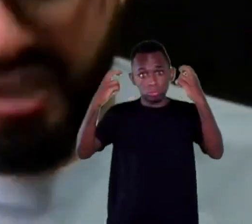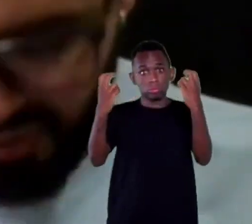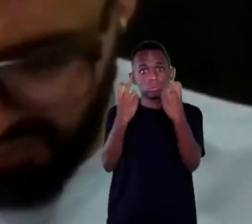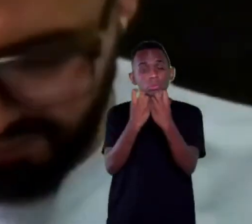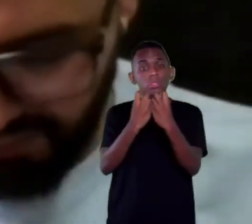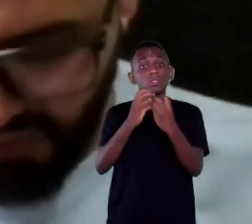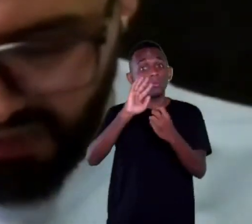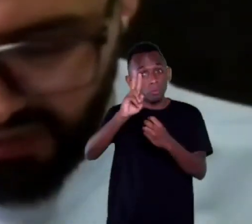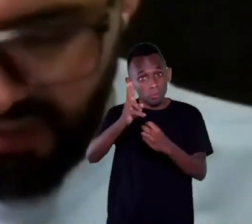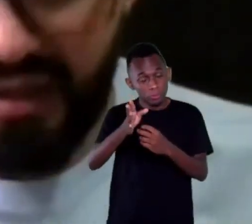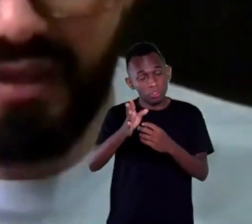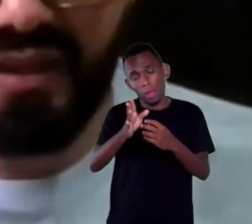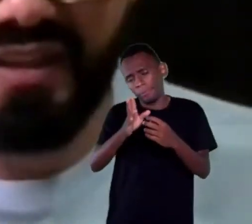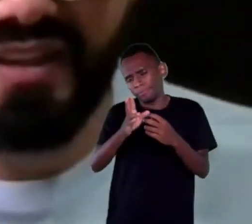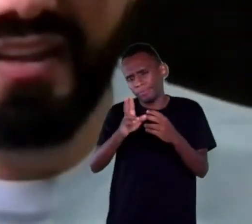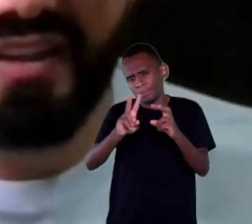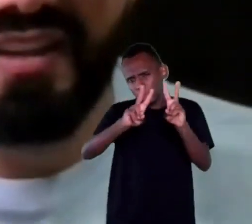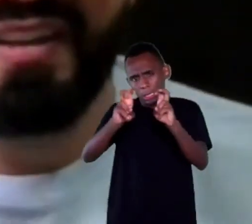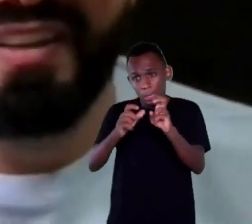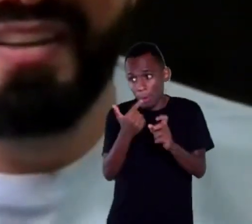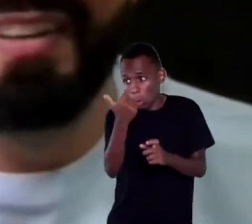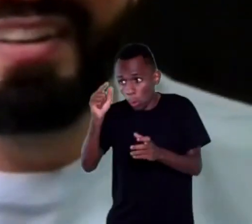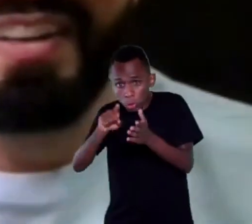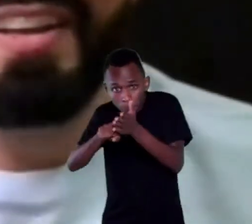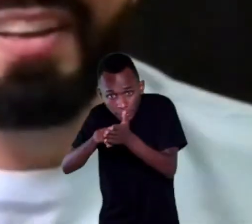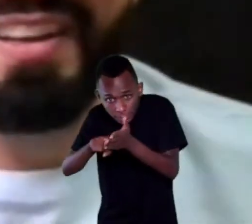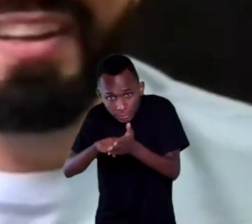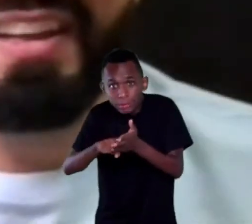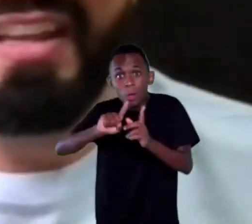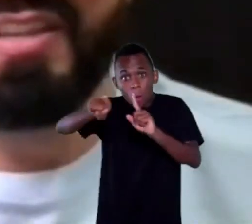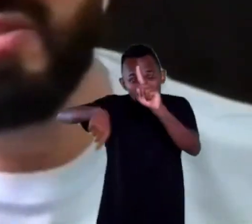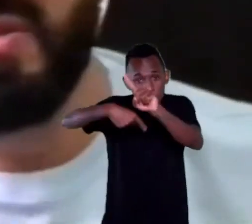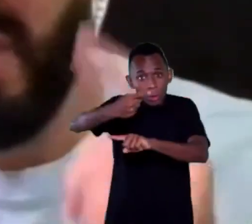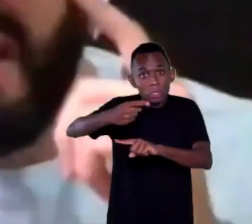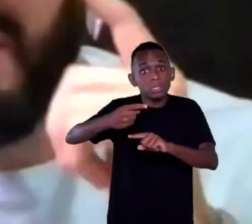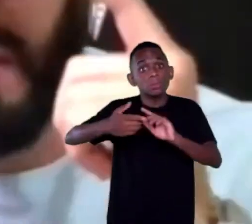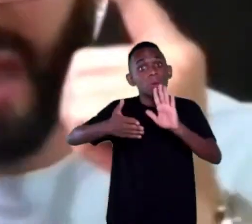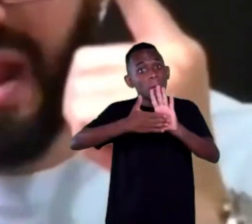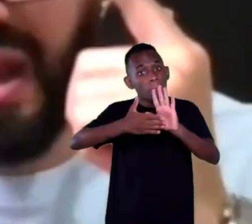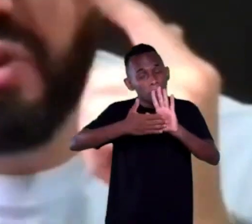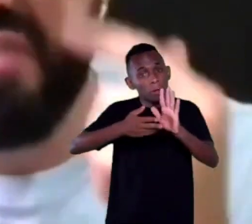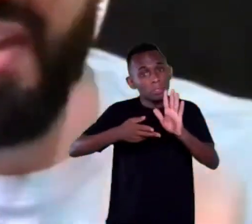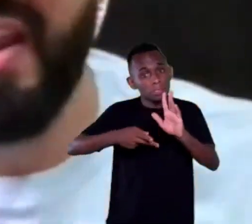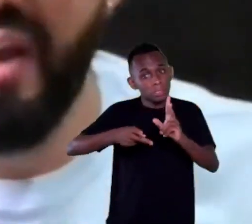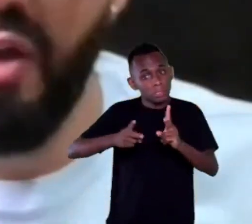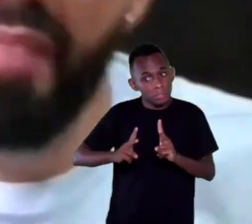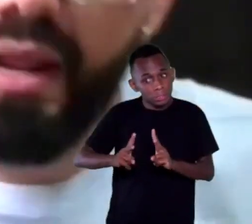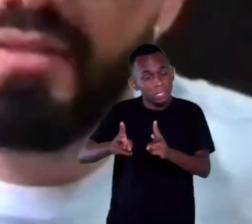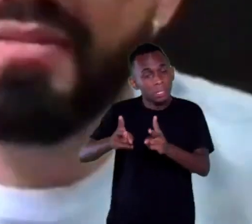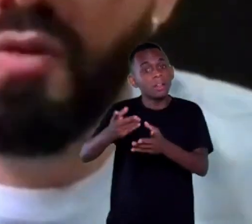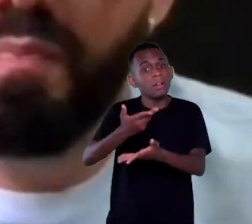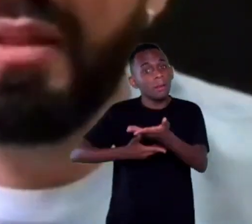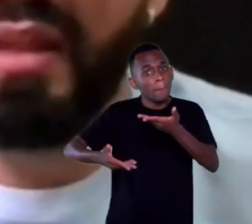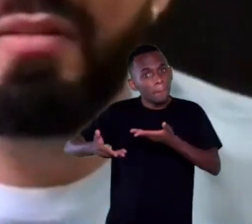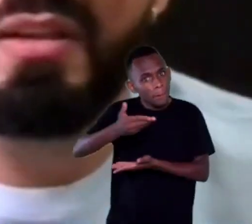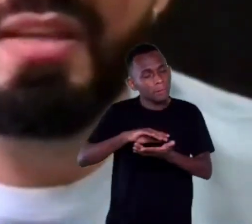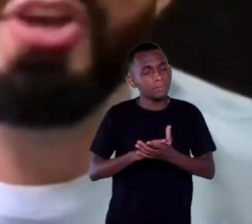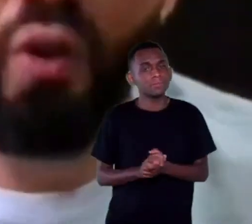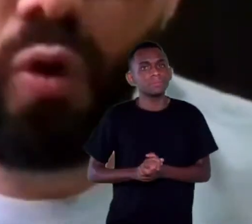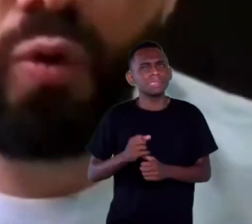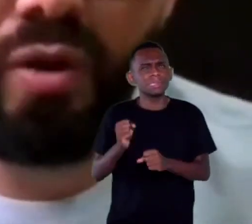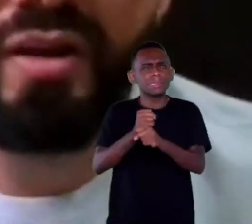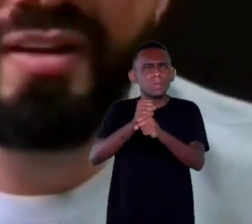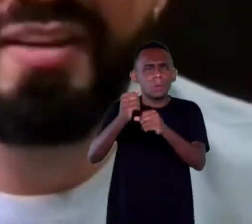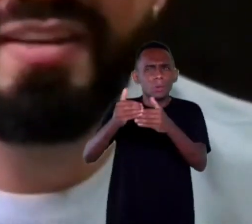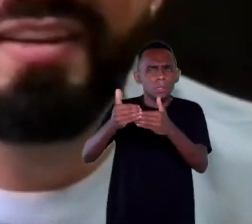gente fala deles aqui num próximo Sempre um Papo, viu? Isso, não deve ser para ano que vem não, mas eu pretendo que